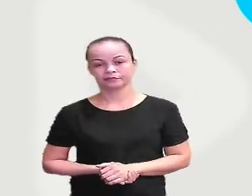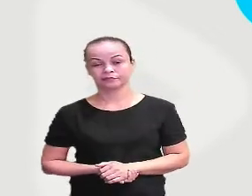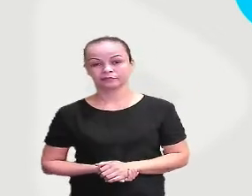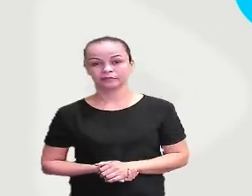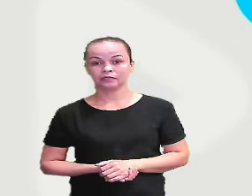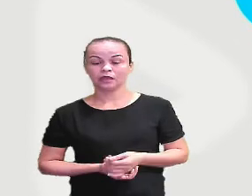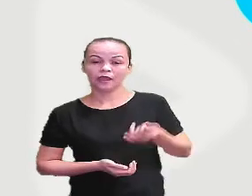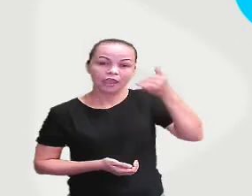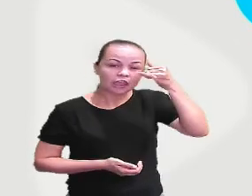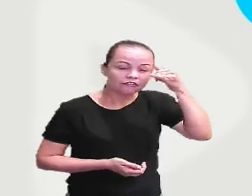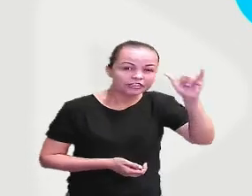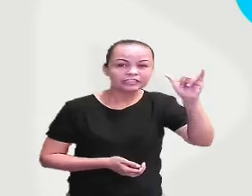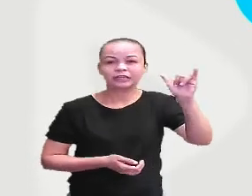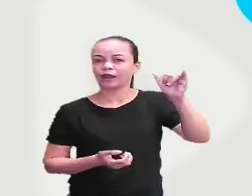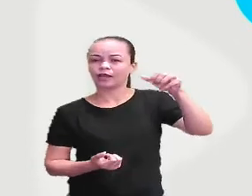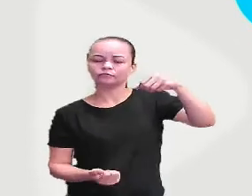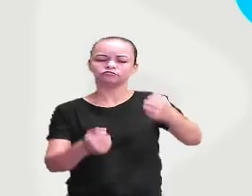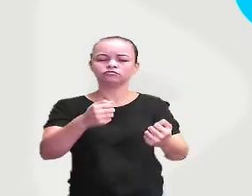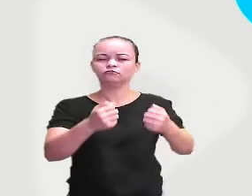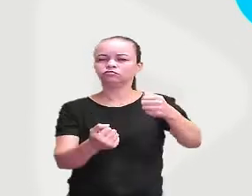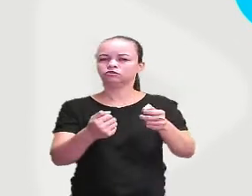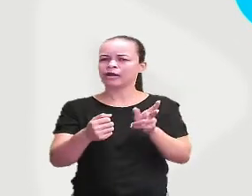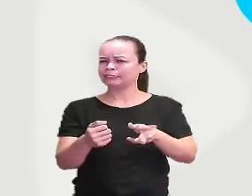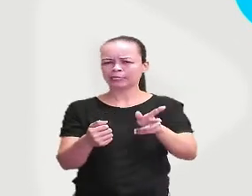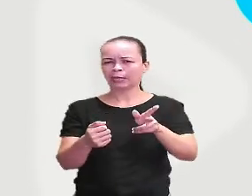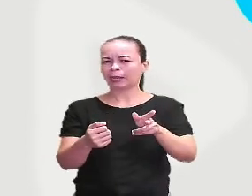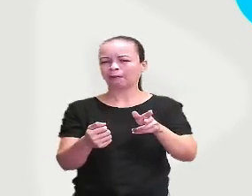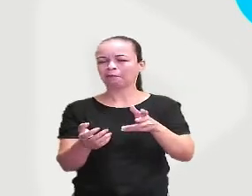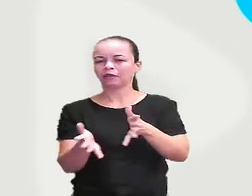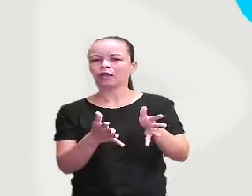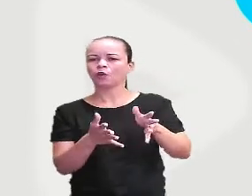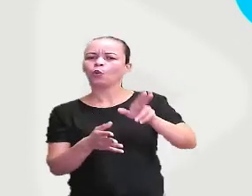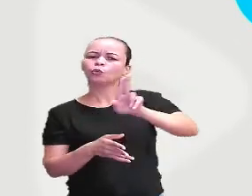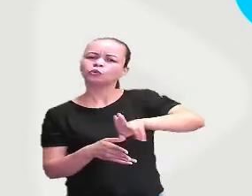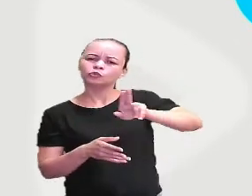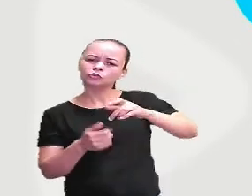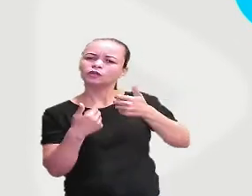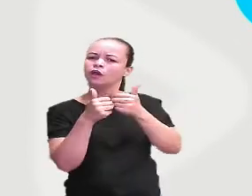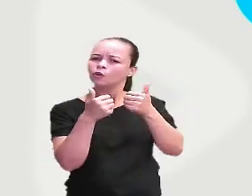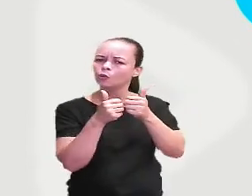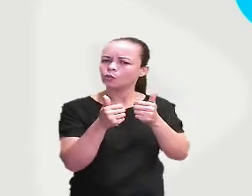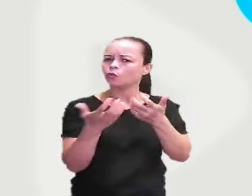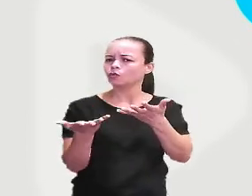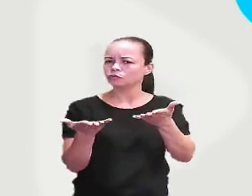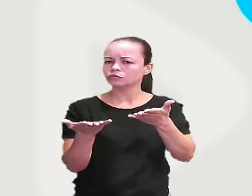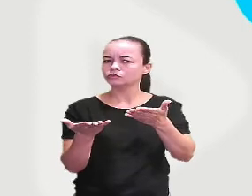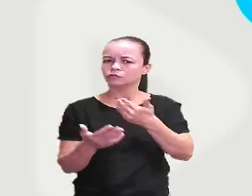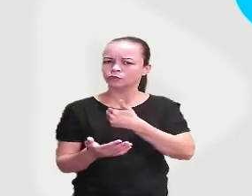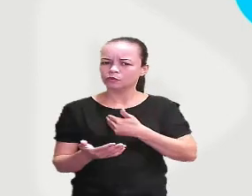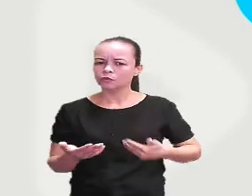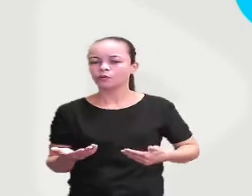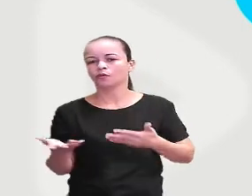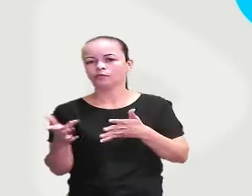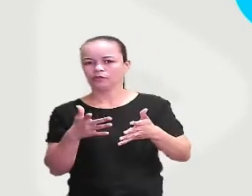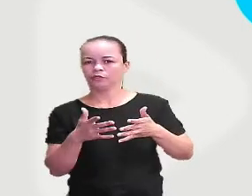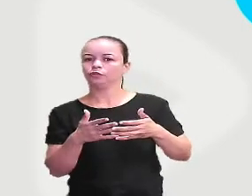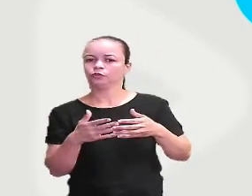que evitar andar tanto de automóvel, né, de carro. Utiliza mais o transporte público, coletivo.